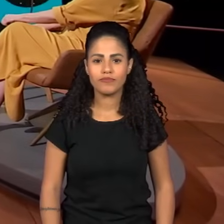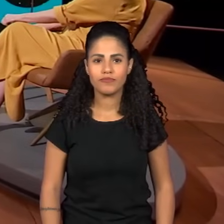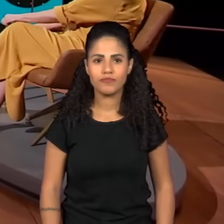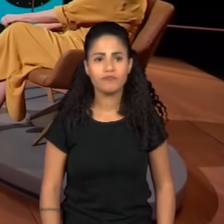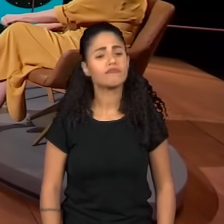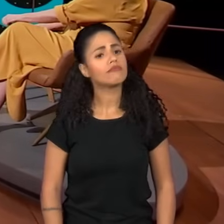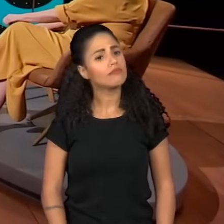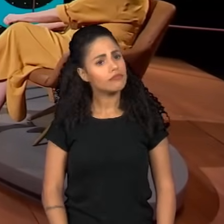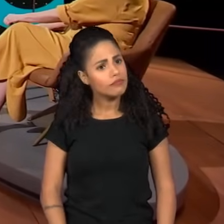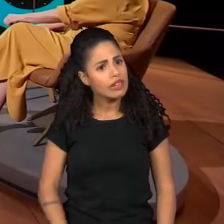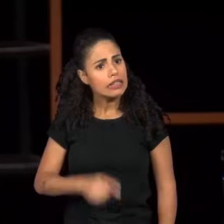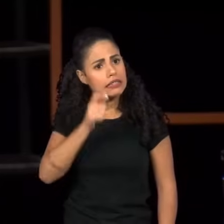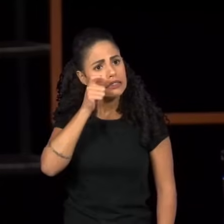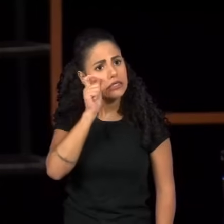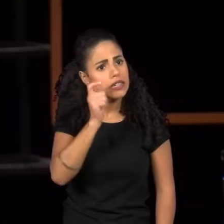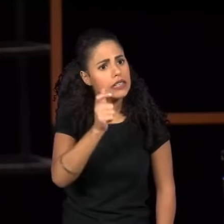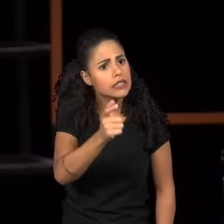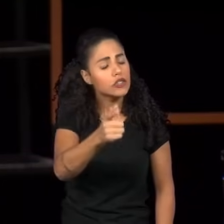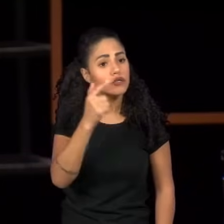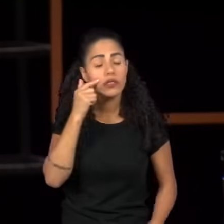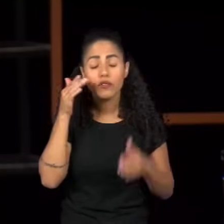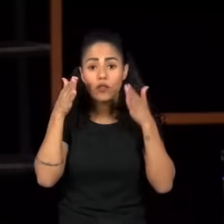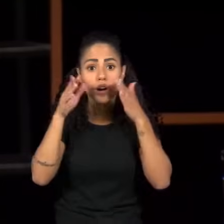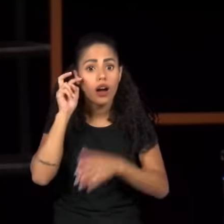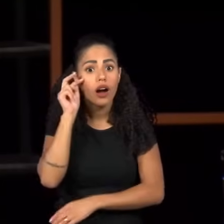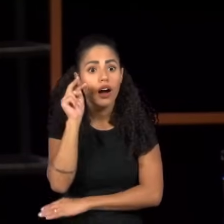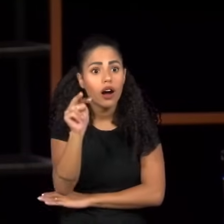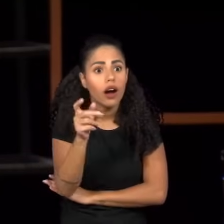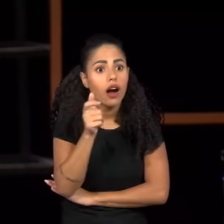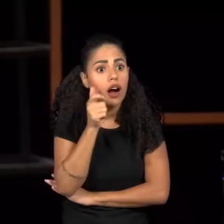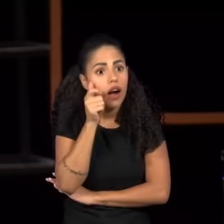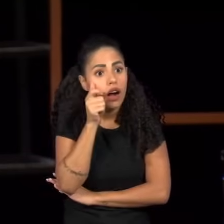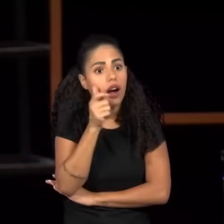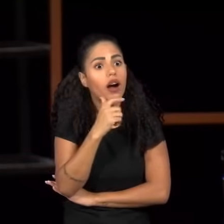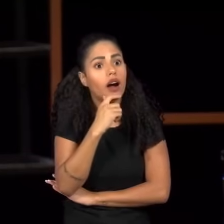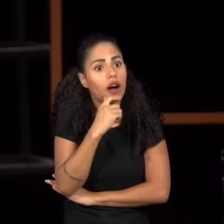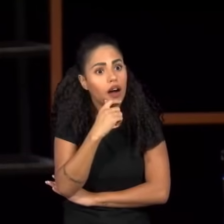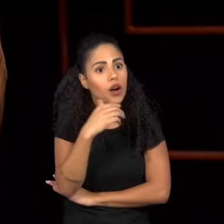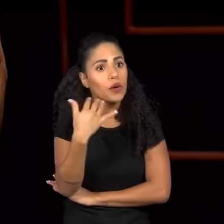É curioso ver como você ficou atentamente observando as imagens.